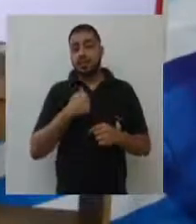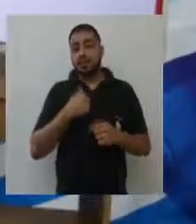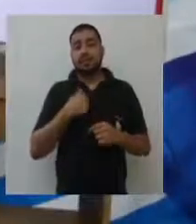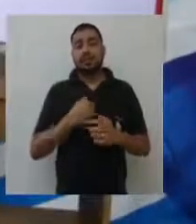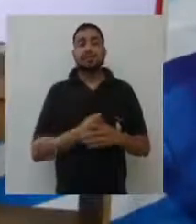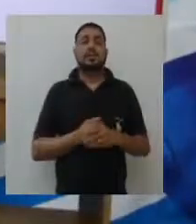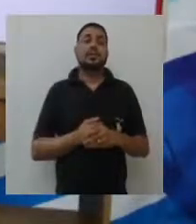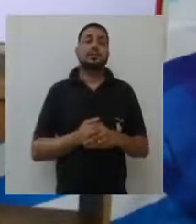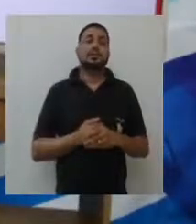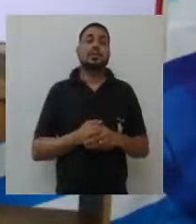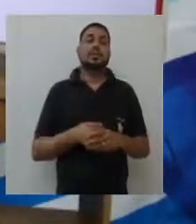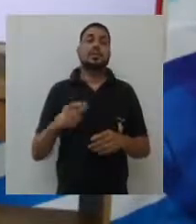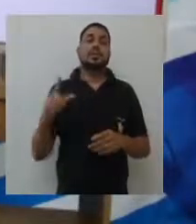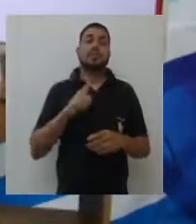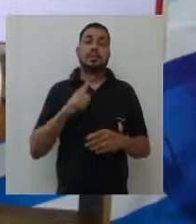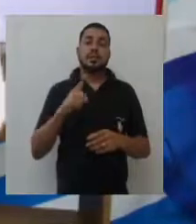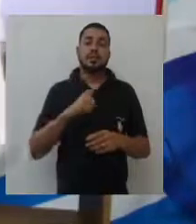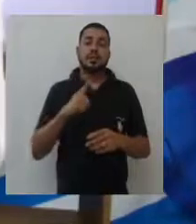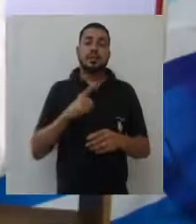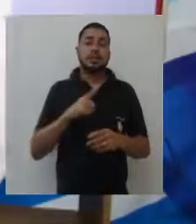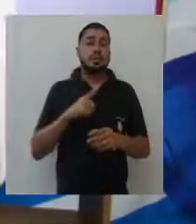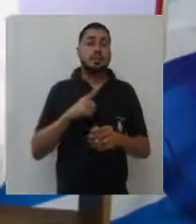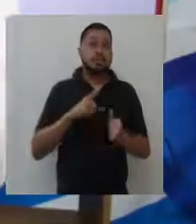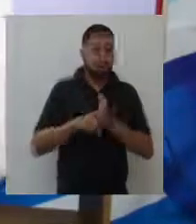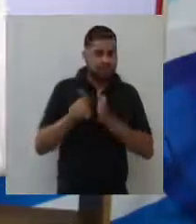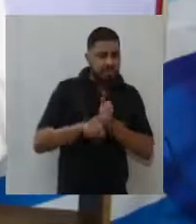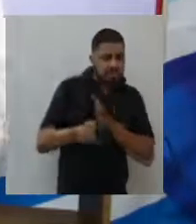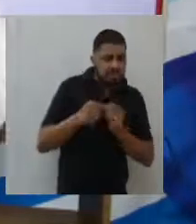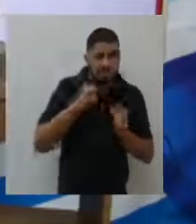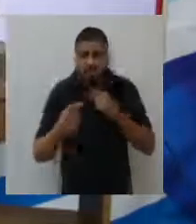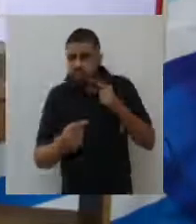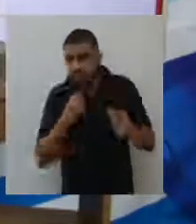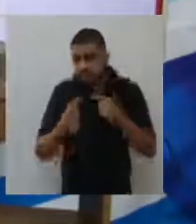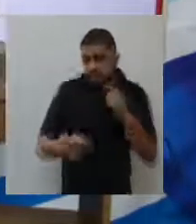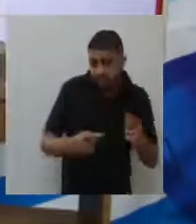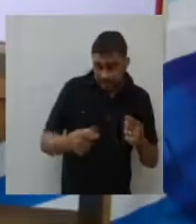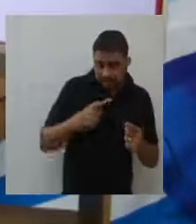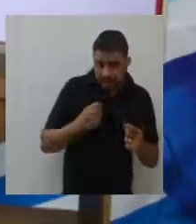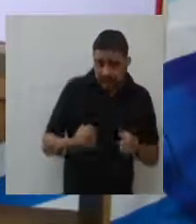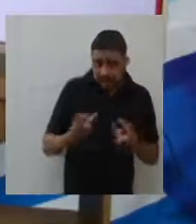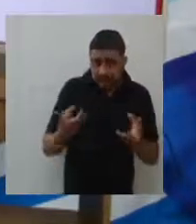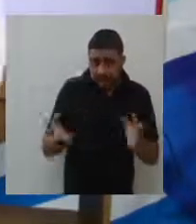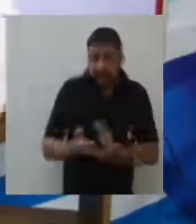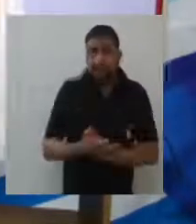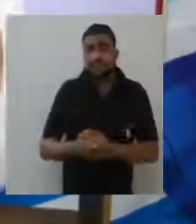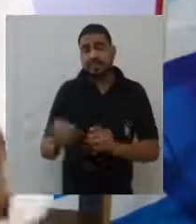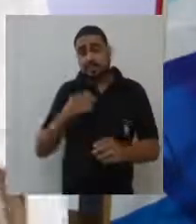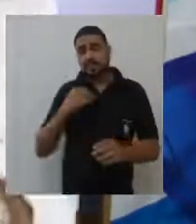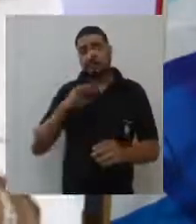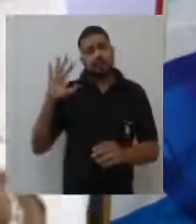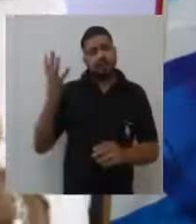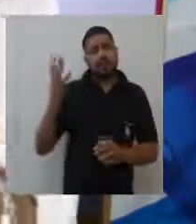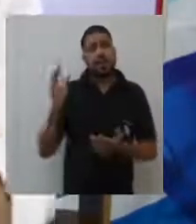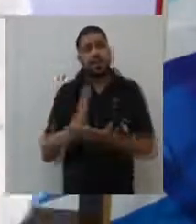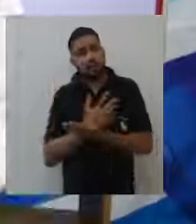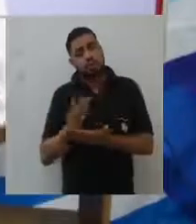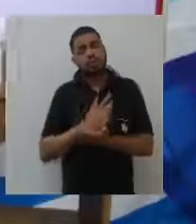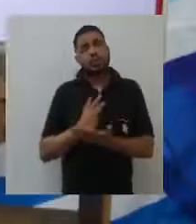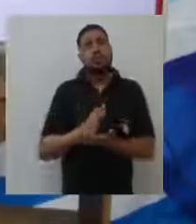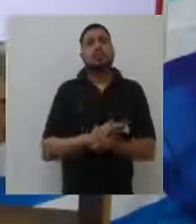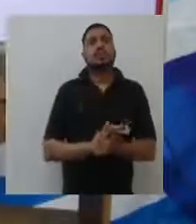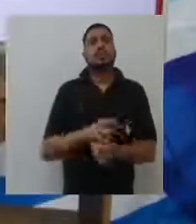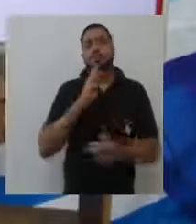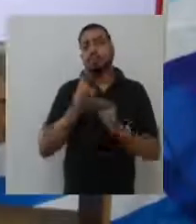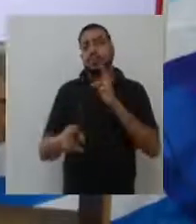tá? Temos questionamentos aí, muitas dúvidas, tá? Temos muitas dúvidas. Eu vou resolver algumas questões aqui